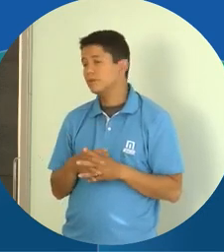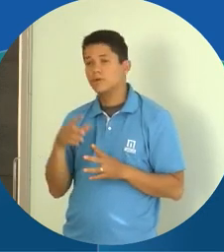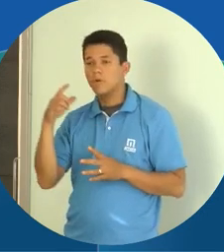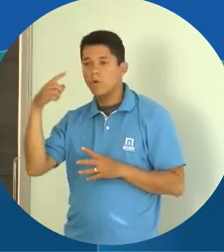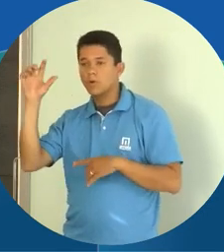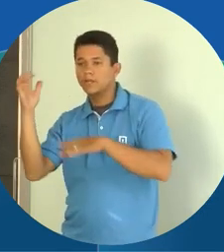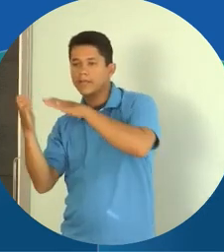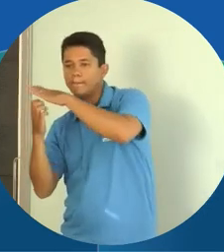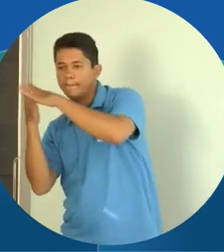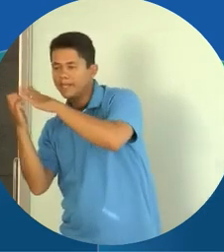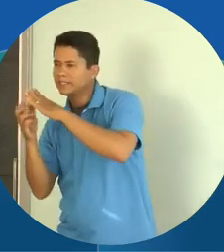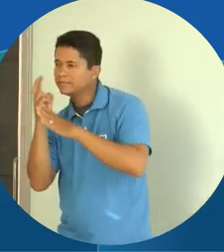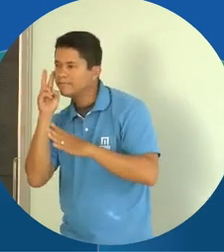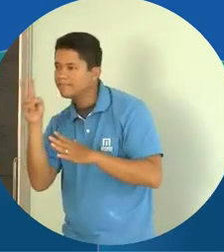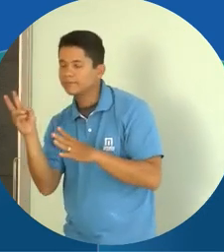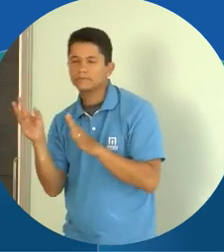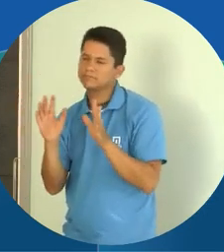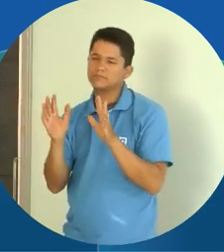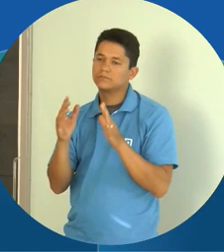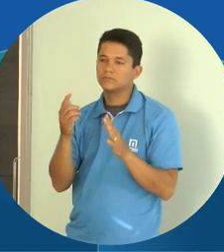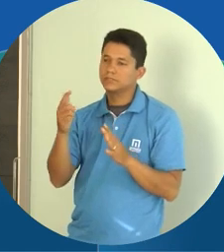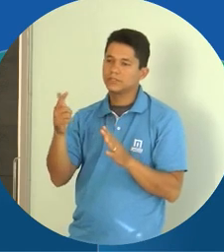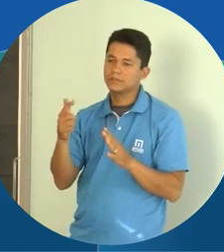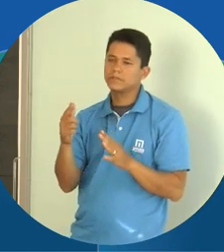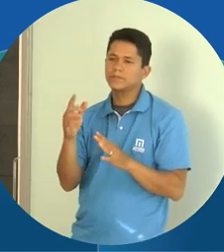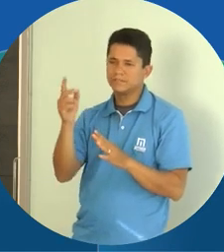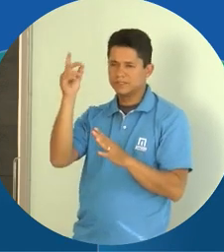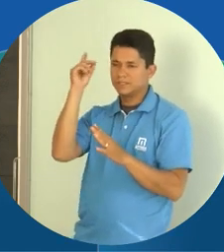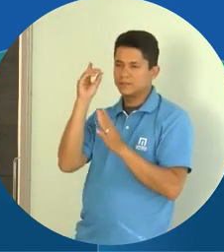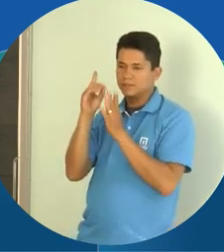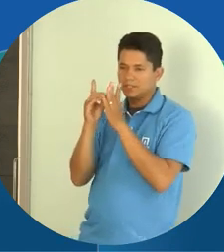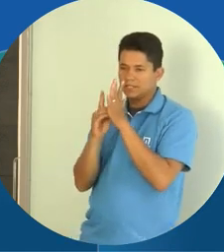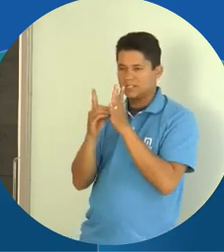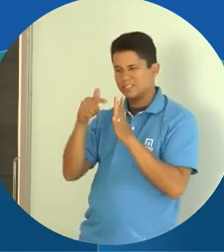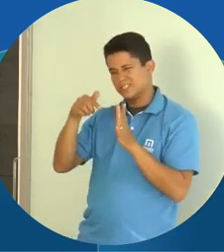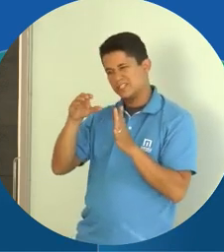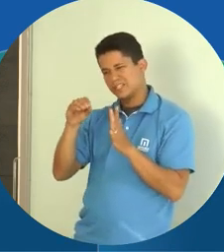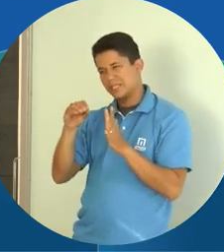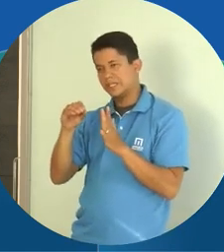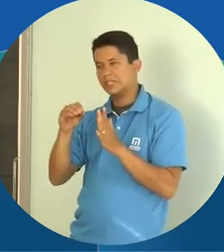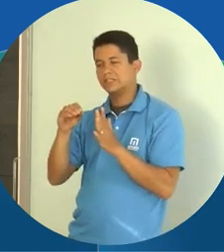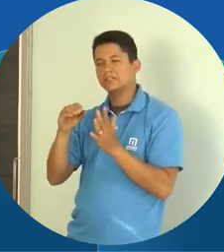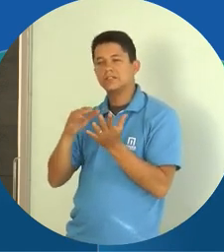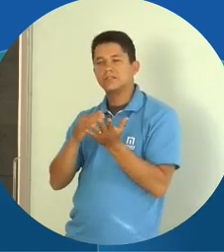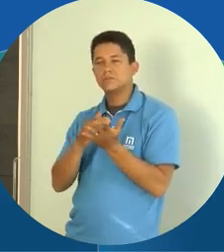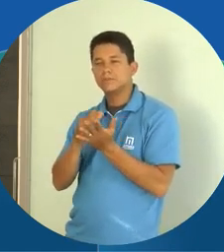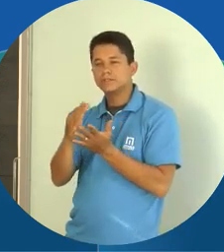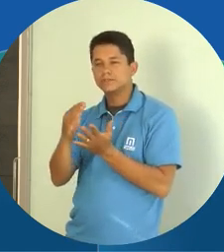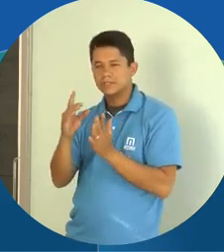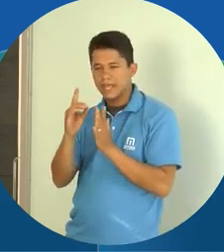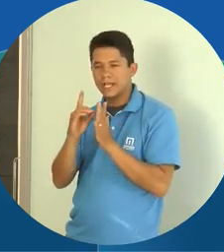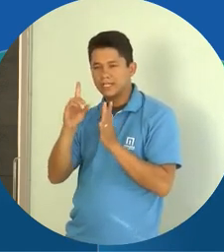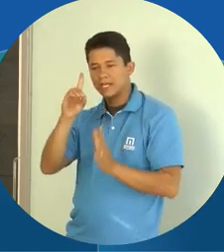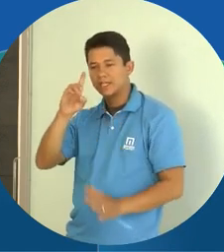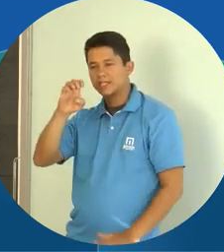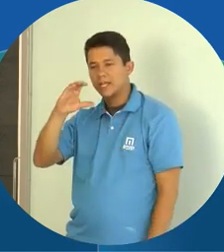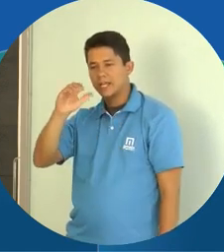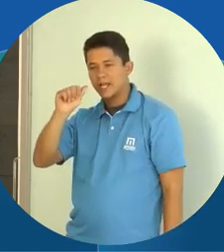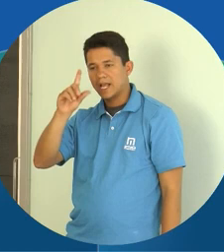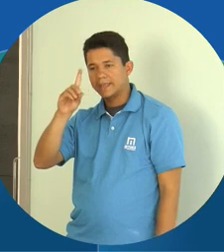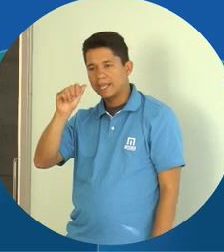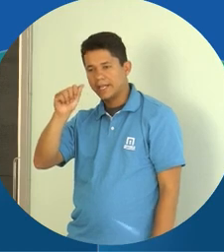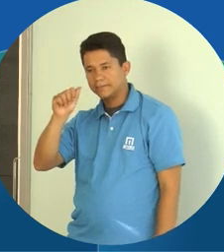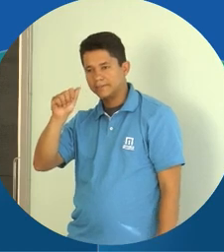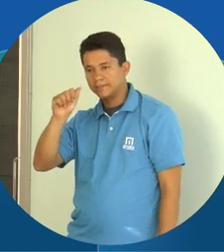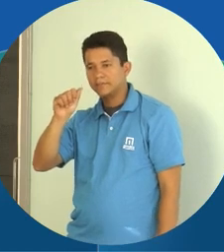empresas, ou fica um pouquinho mais difícil. Mas essa história vem da década de 70, desde que a estaca foi iniciada a utilização lá,